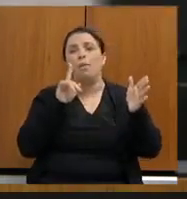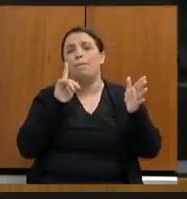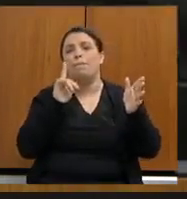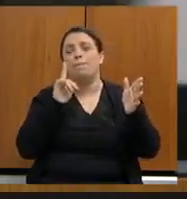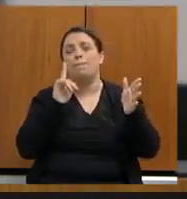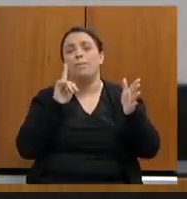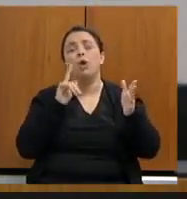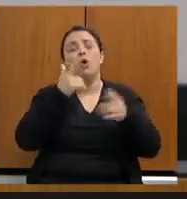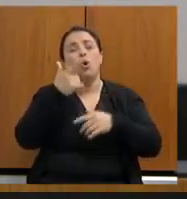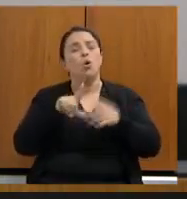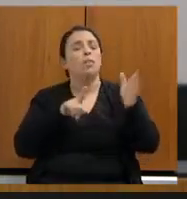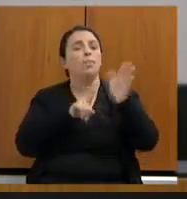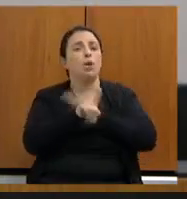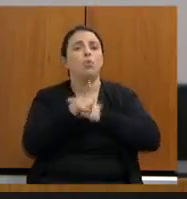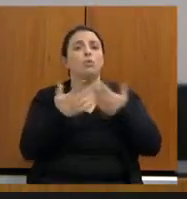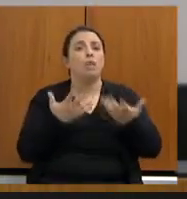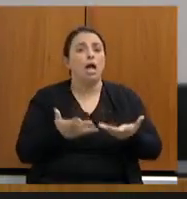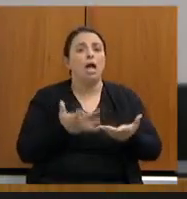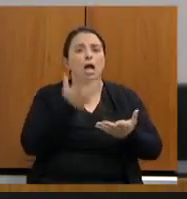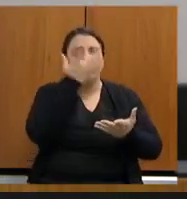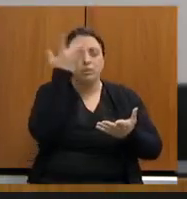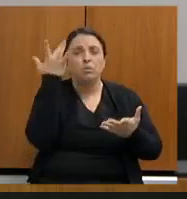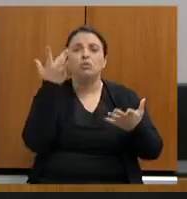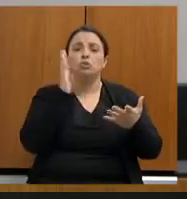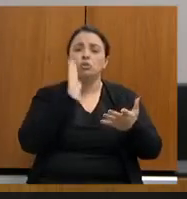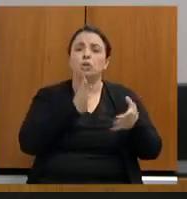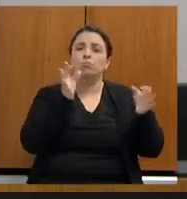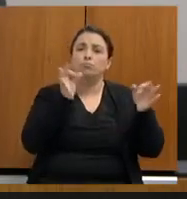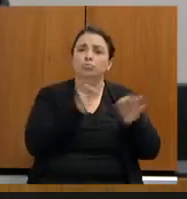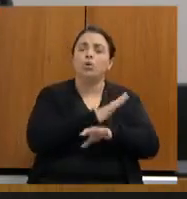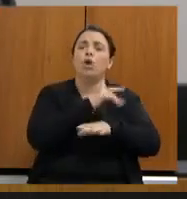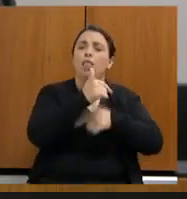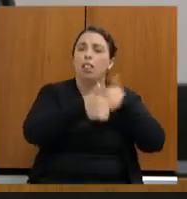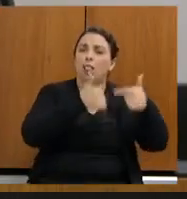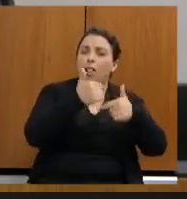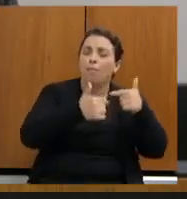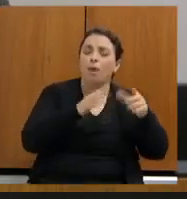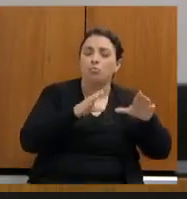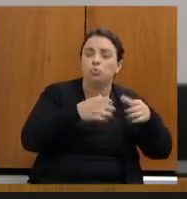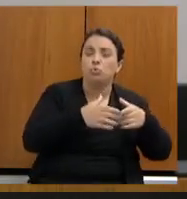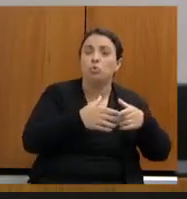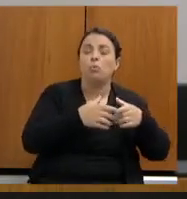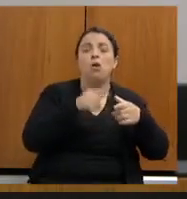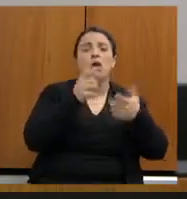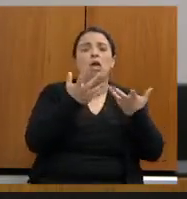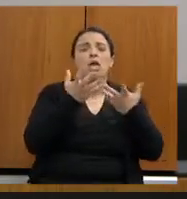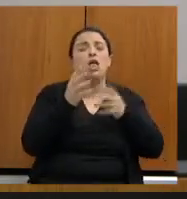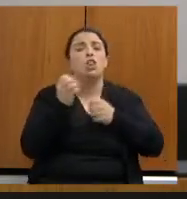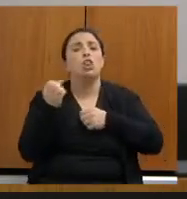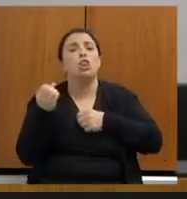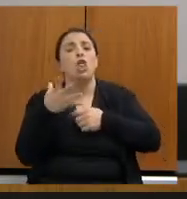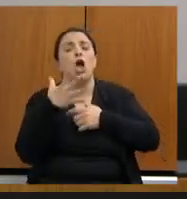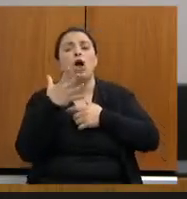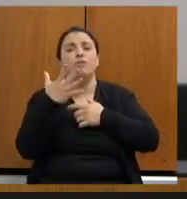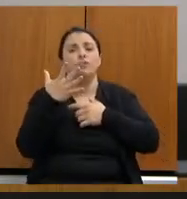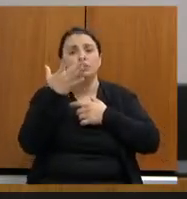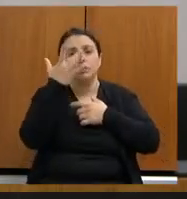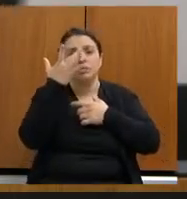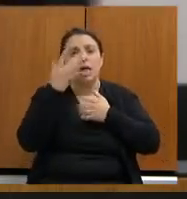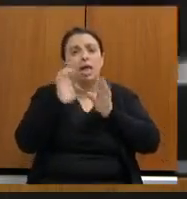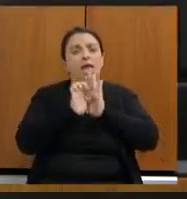qual que é o objetivo que o secretário tem de novos editais para recompor os quadros